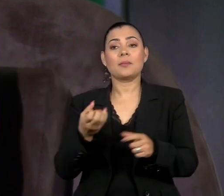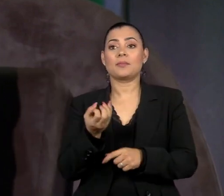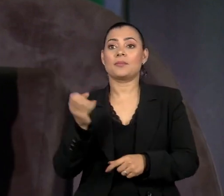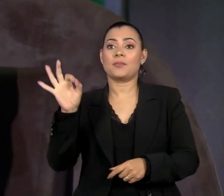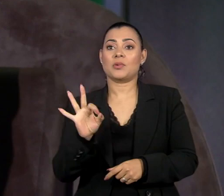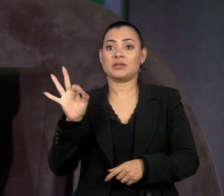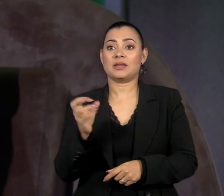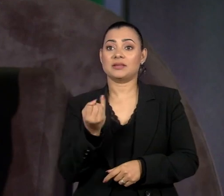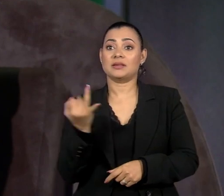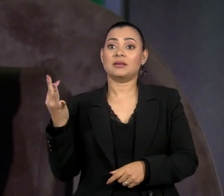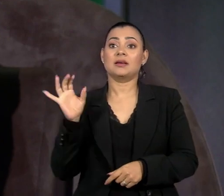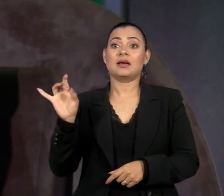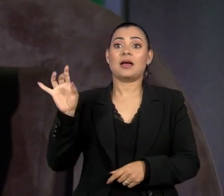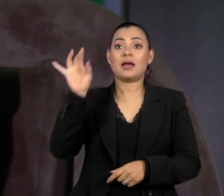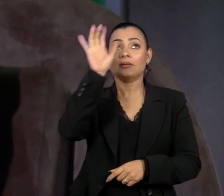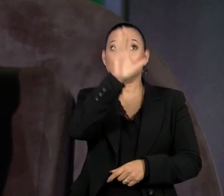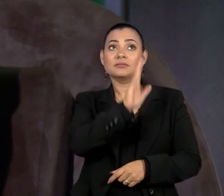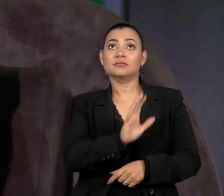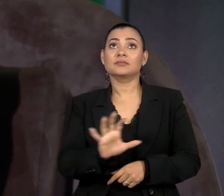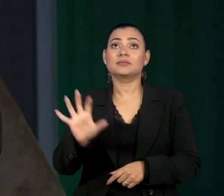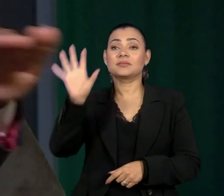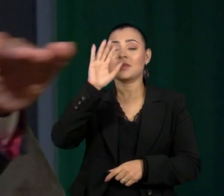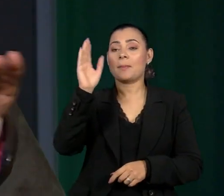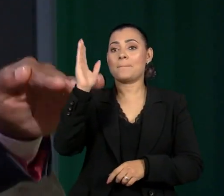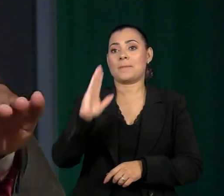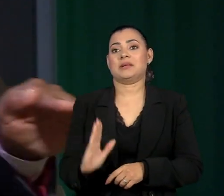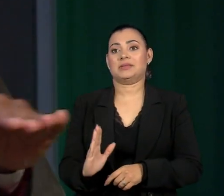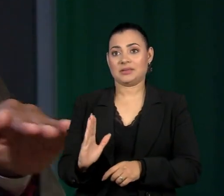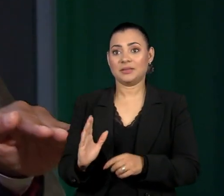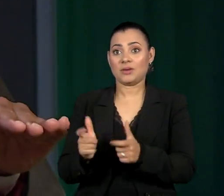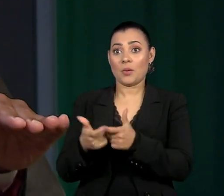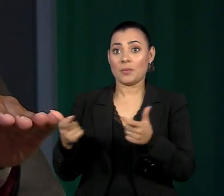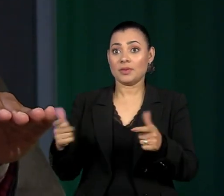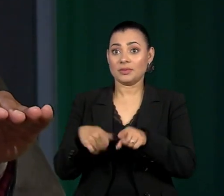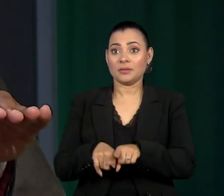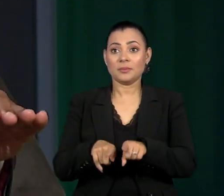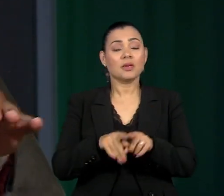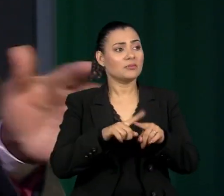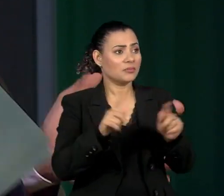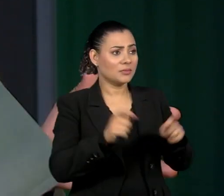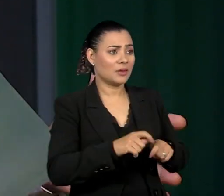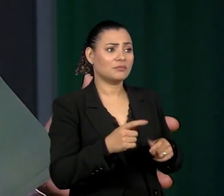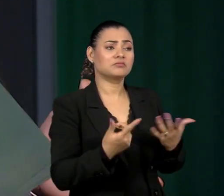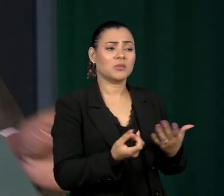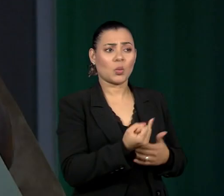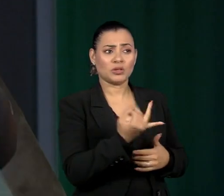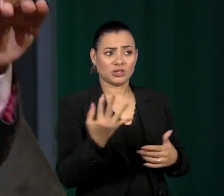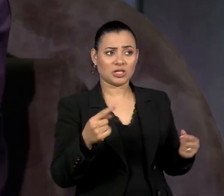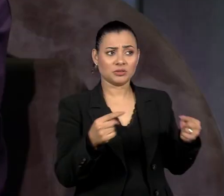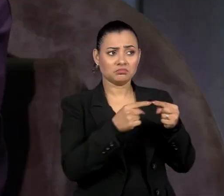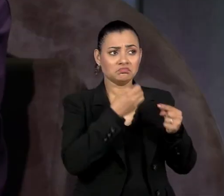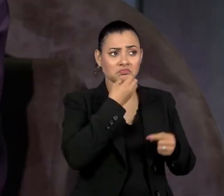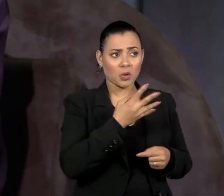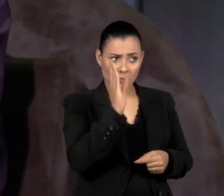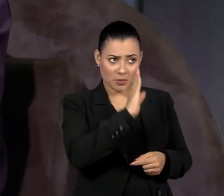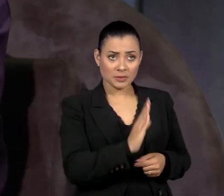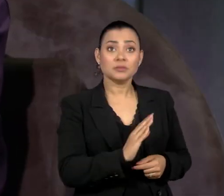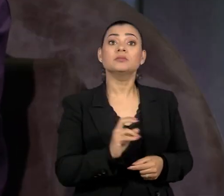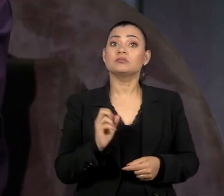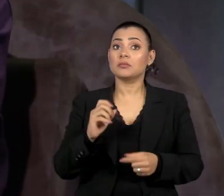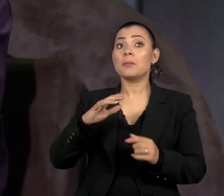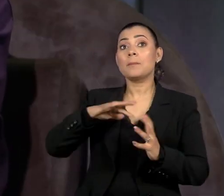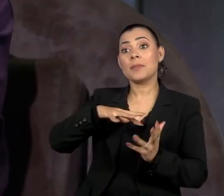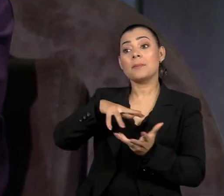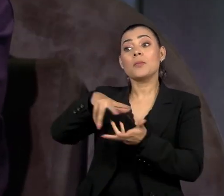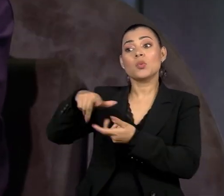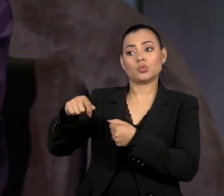de médicos para cada brasileiro, né? O que é uma coisa positiva. Internacionalmente, nós estamos dentro da média? Temos número adequado? Para os padrões internacionais,